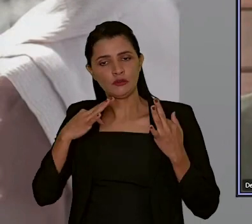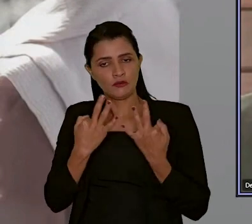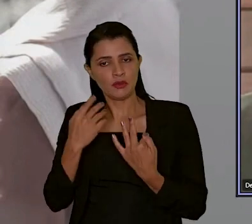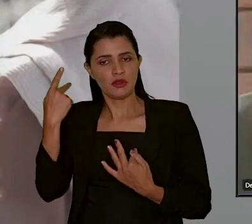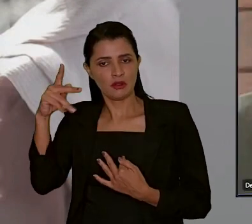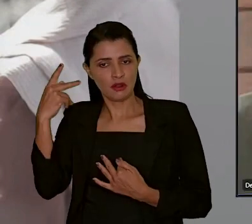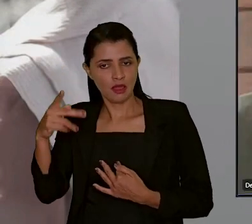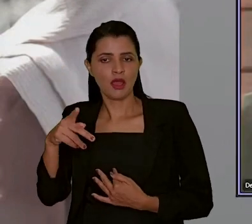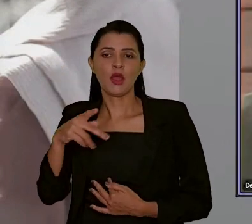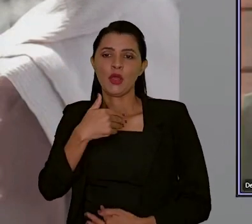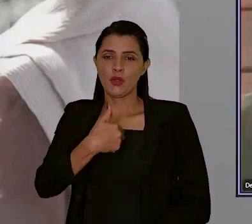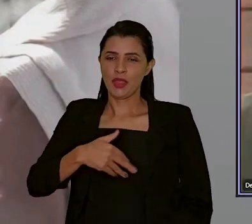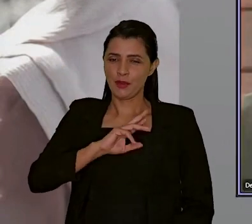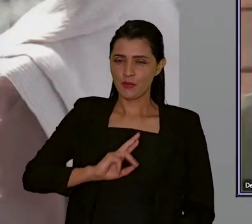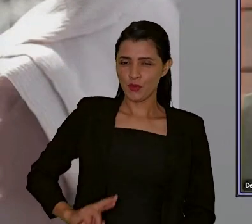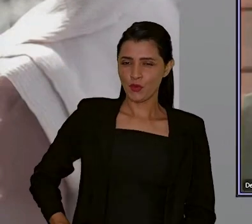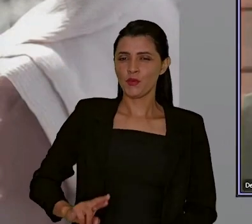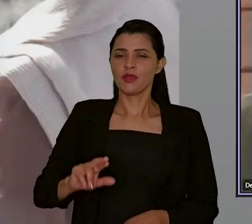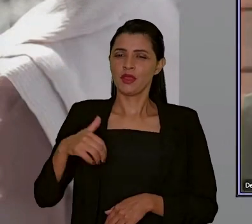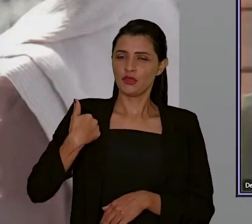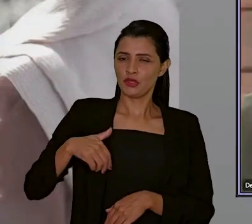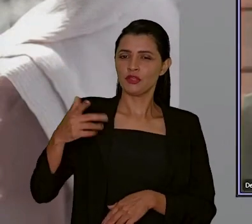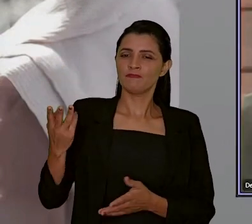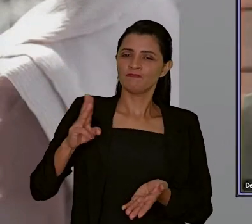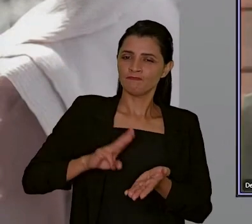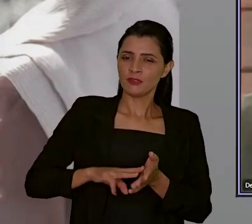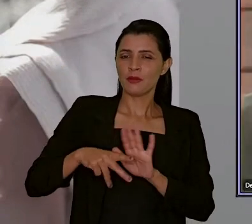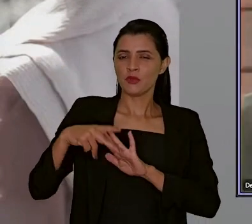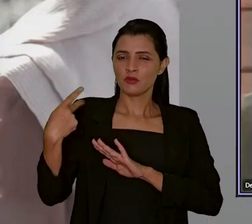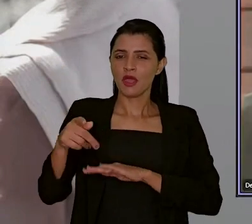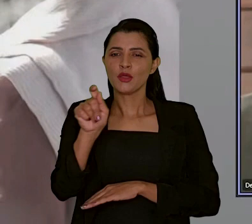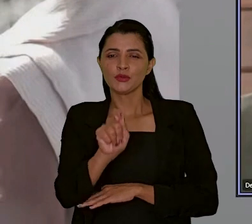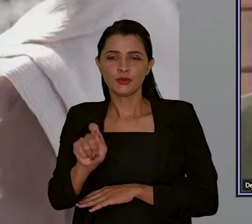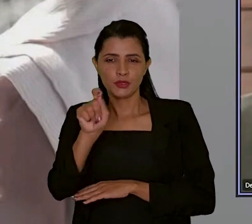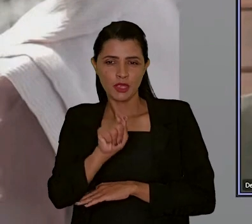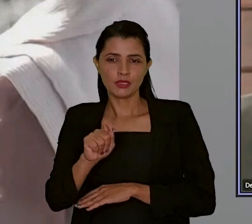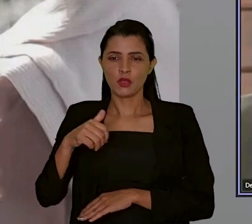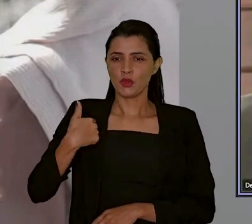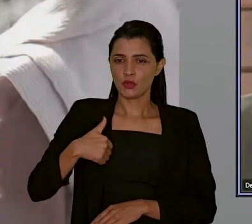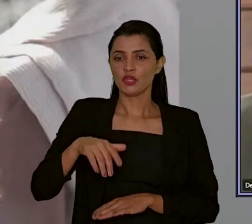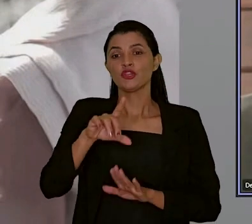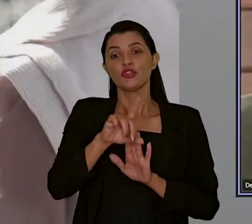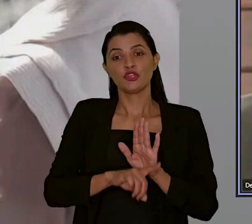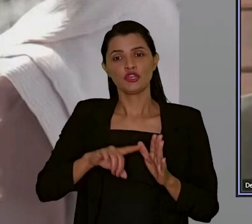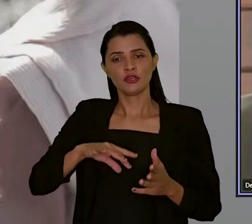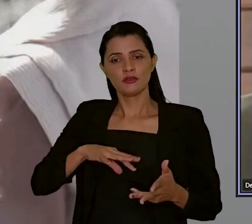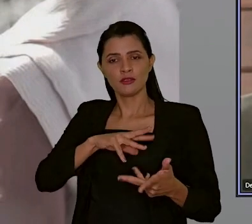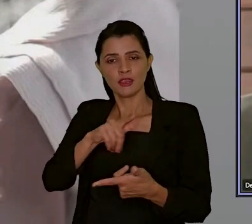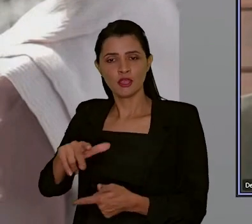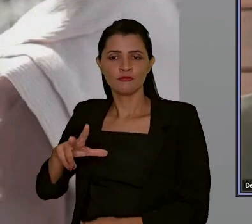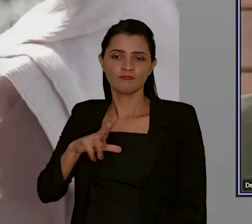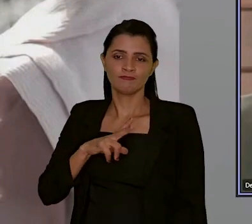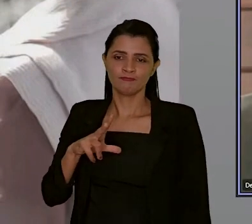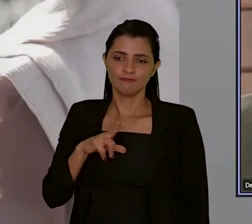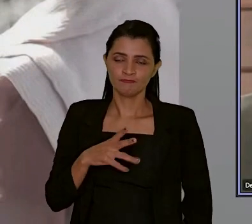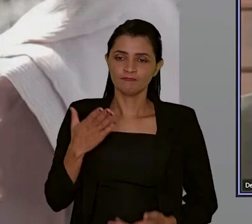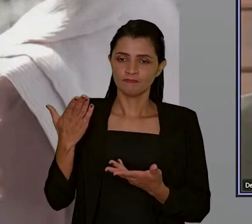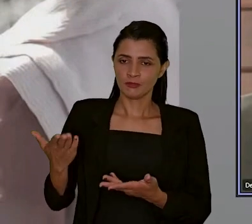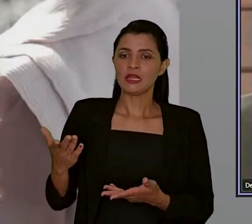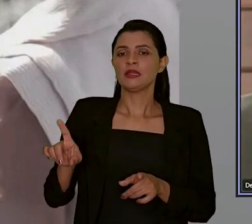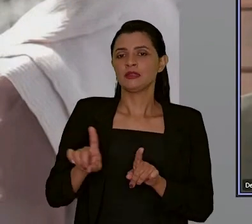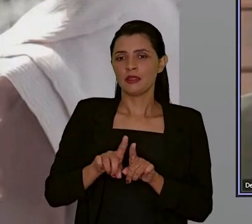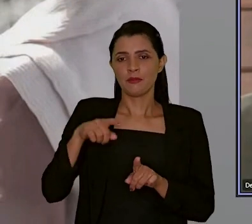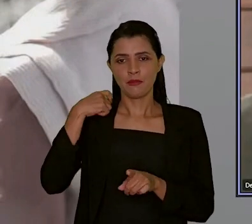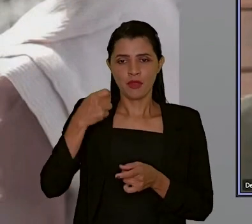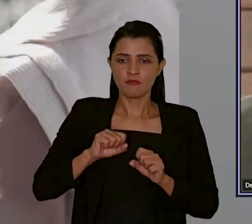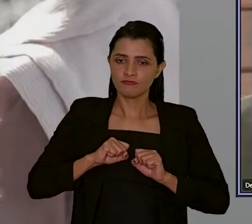Argentina. Membro da Associação Argentina de Direito Internacional Privado. Autora